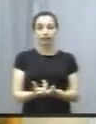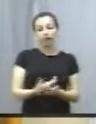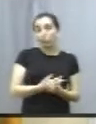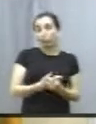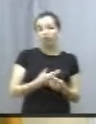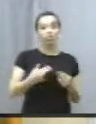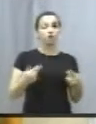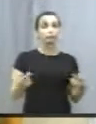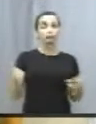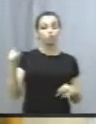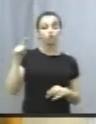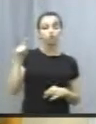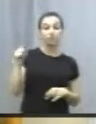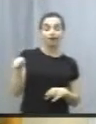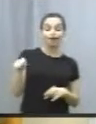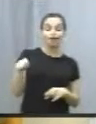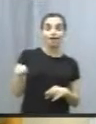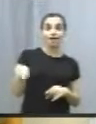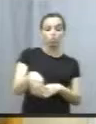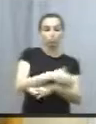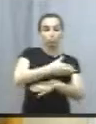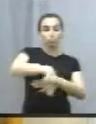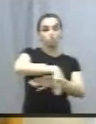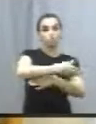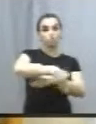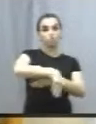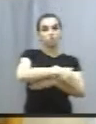que você na rua